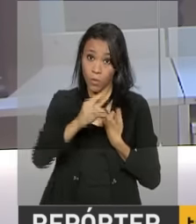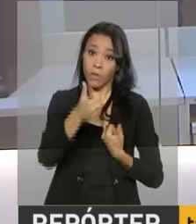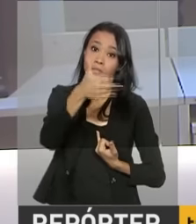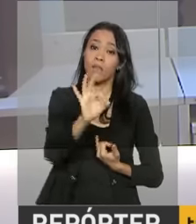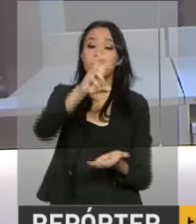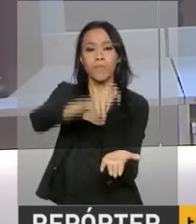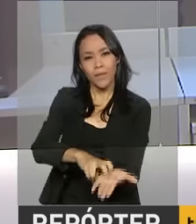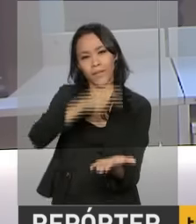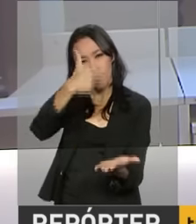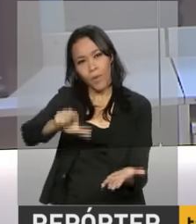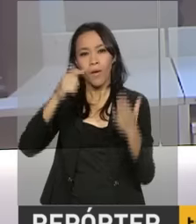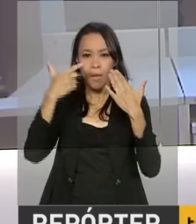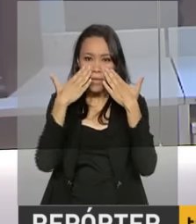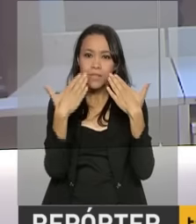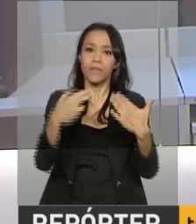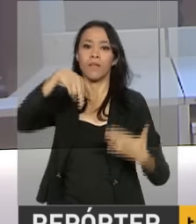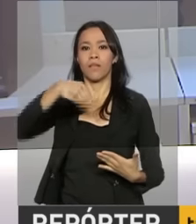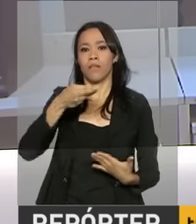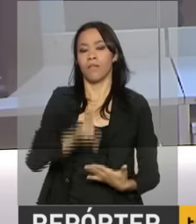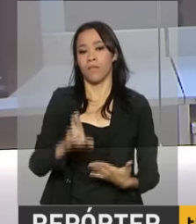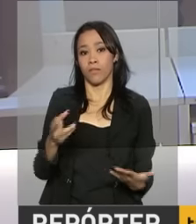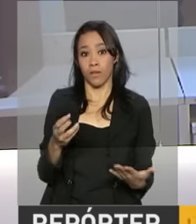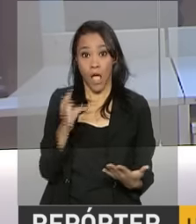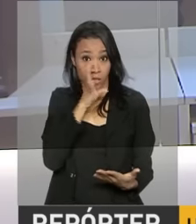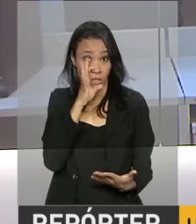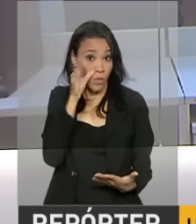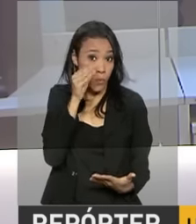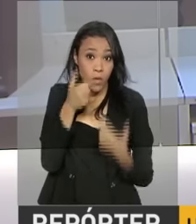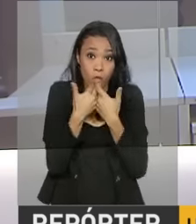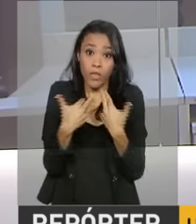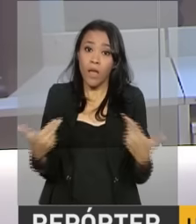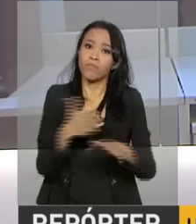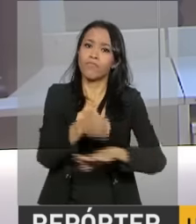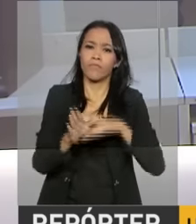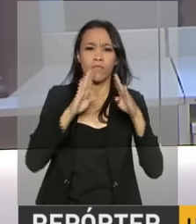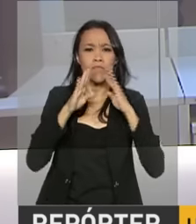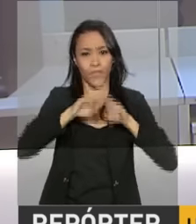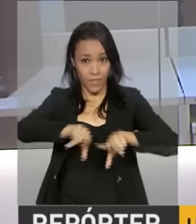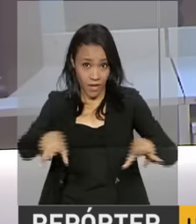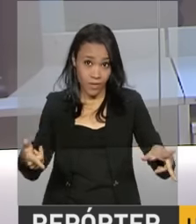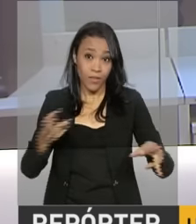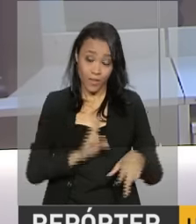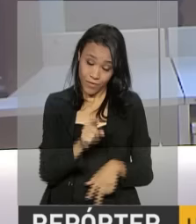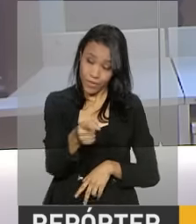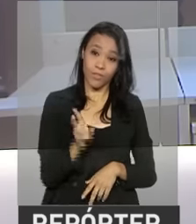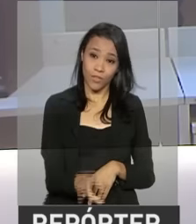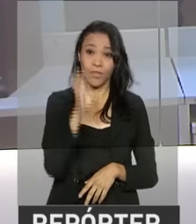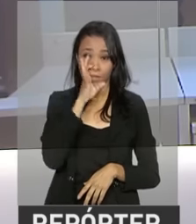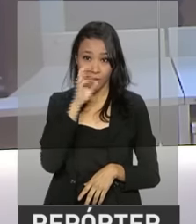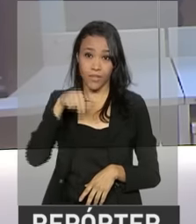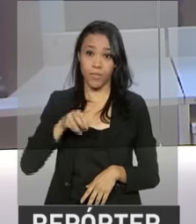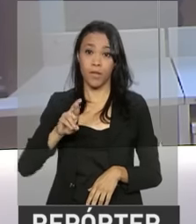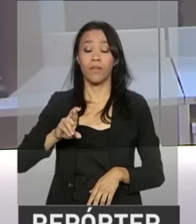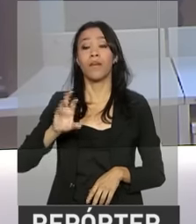às 10 da manhã na próxima edição do repórter NBR acompanhe também as novidades em nossas redes sociais e você continue com a